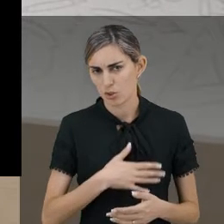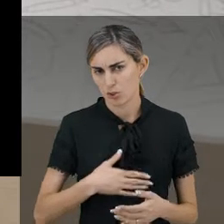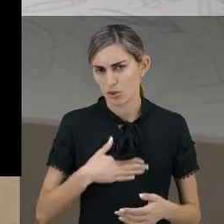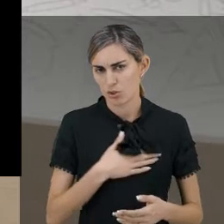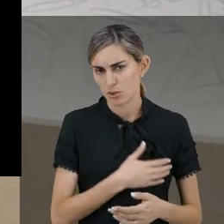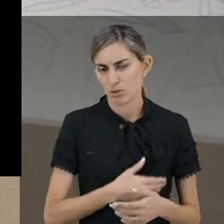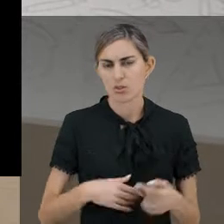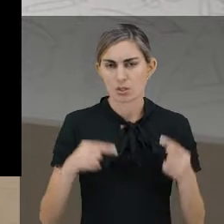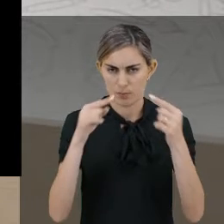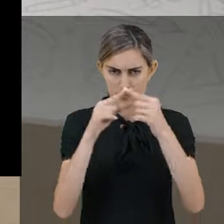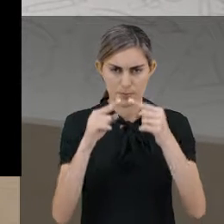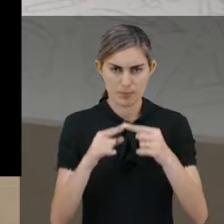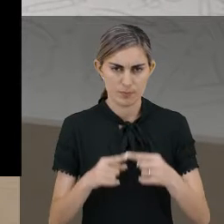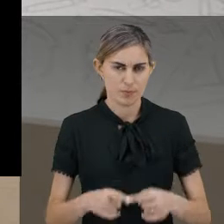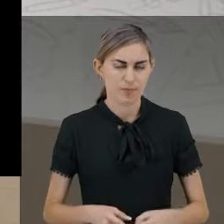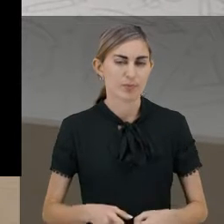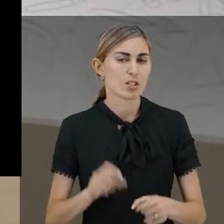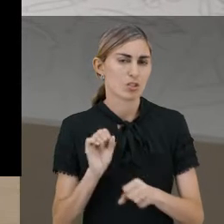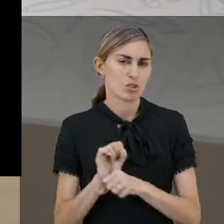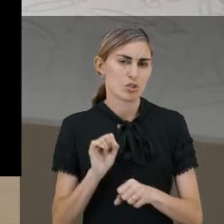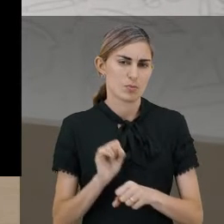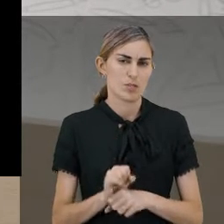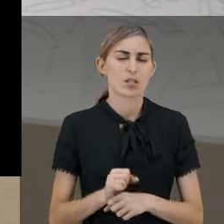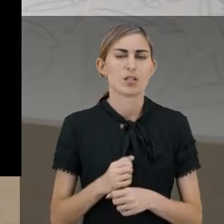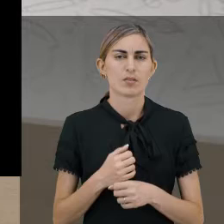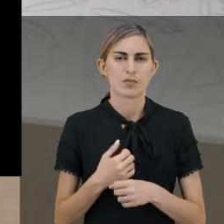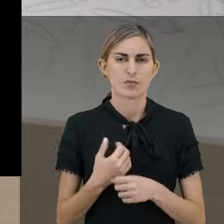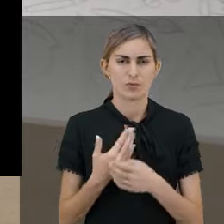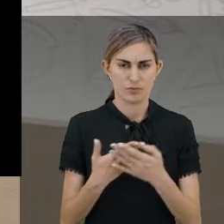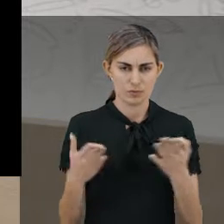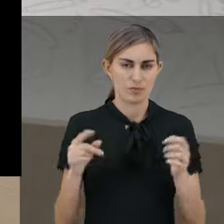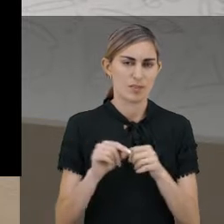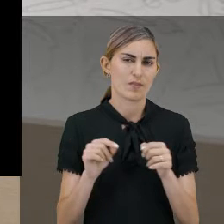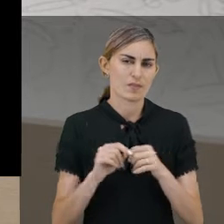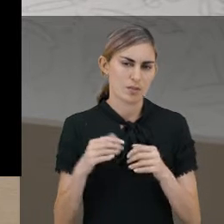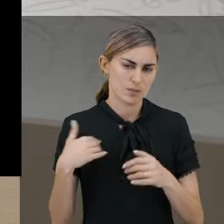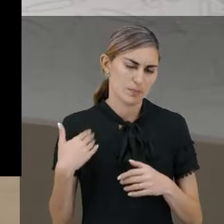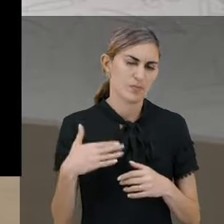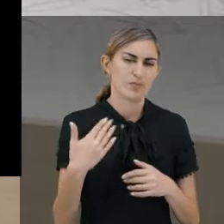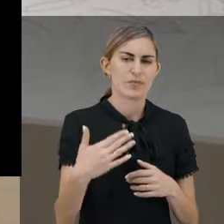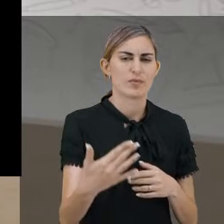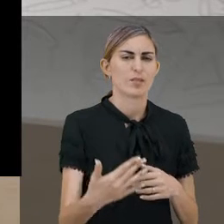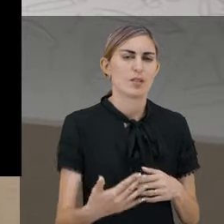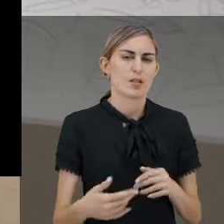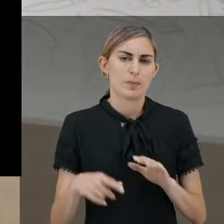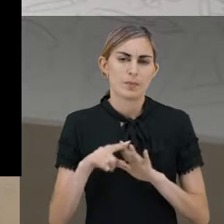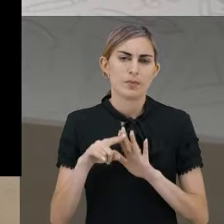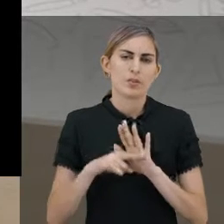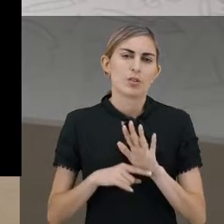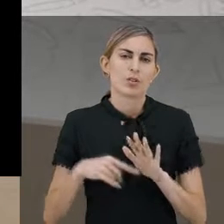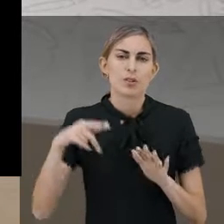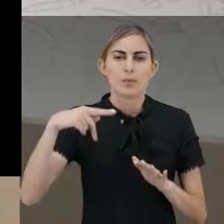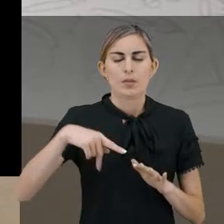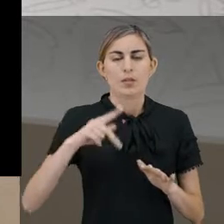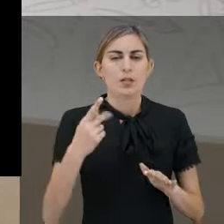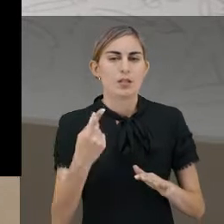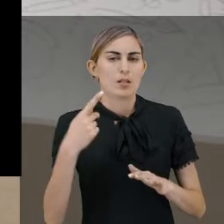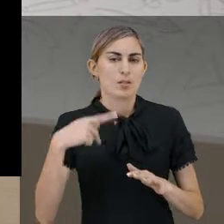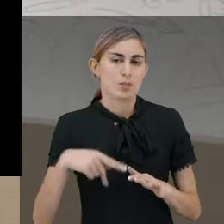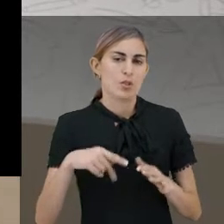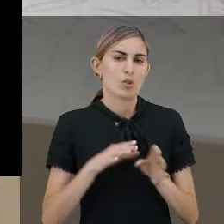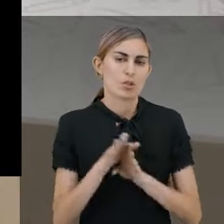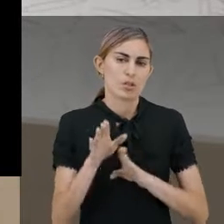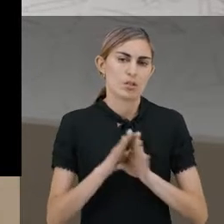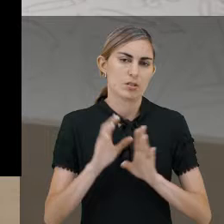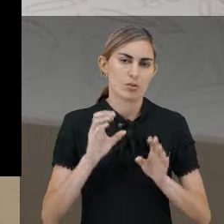de conhecer a nossa aplicação. Espero que vocês façam cada vez mais programas PHP orientados